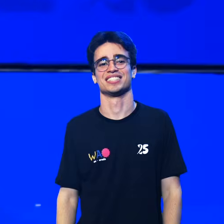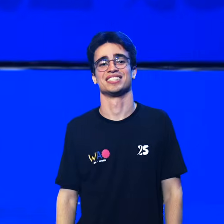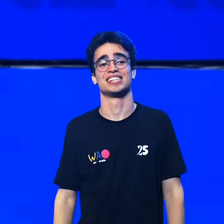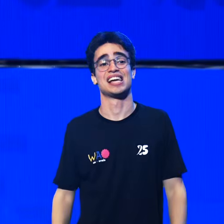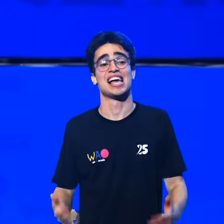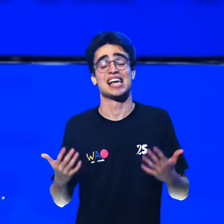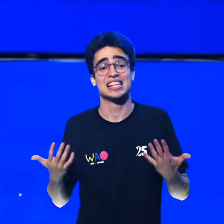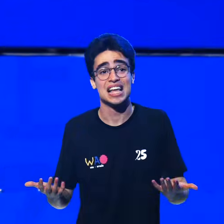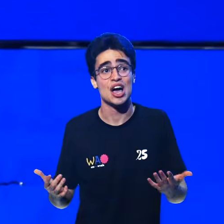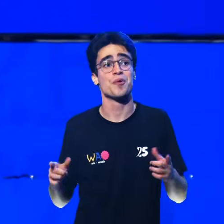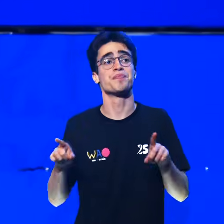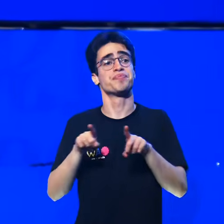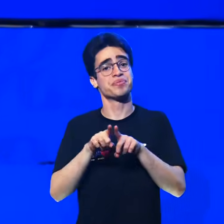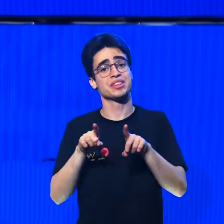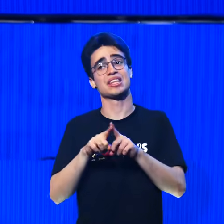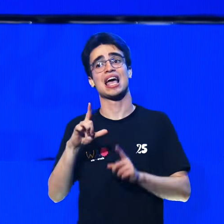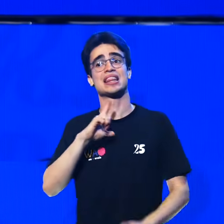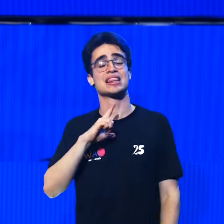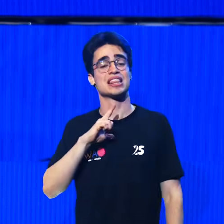E toda essa quebra,